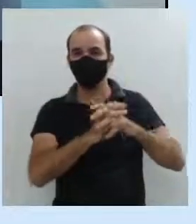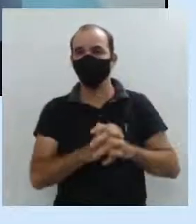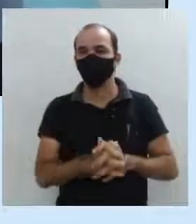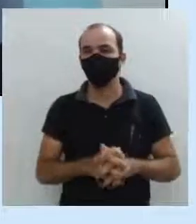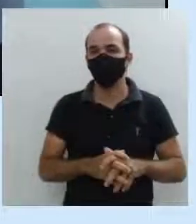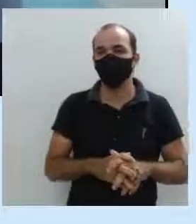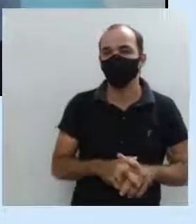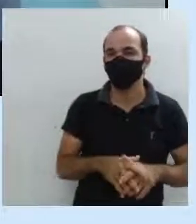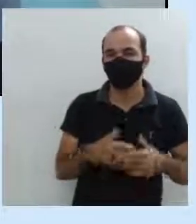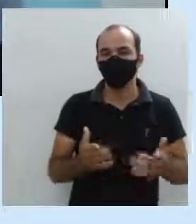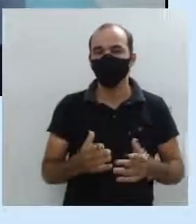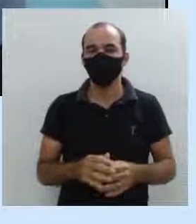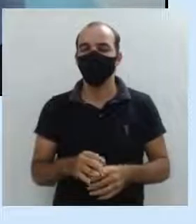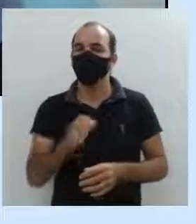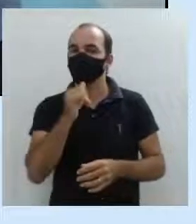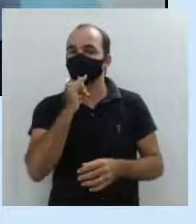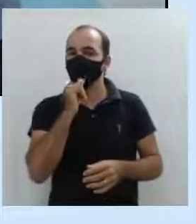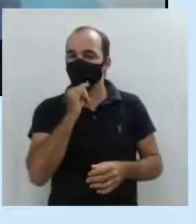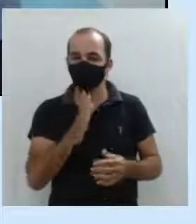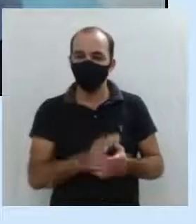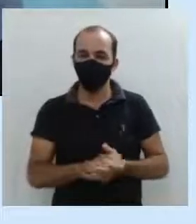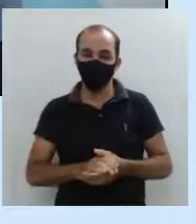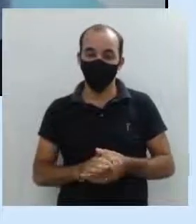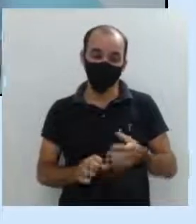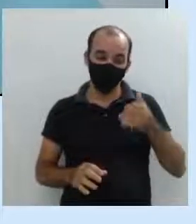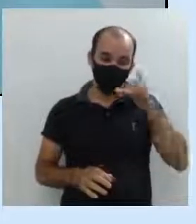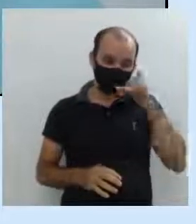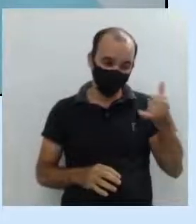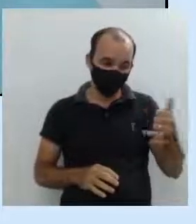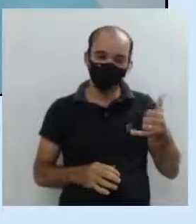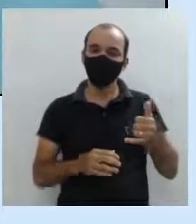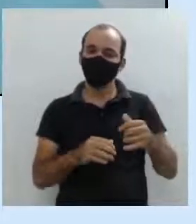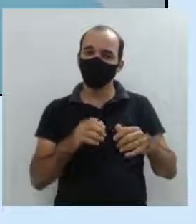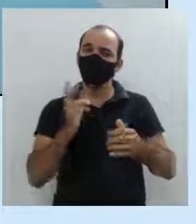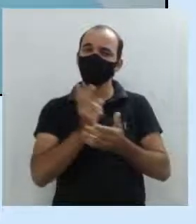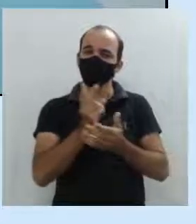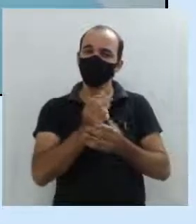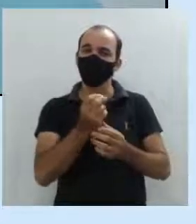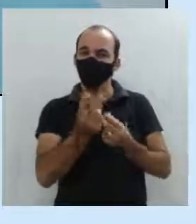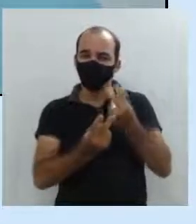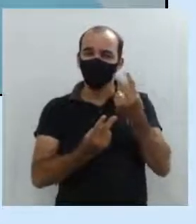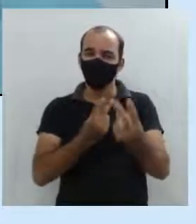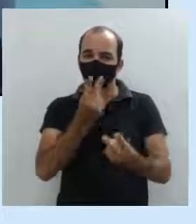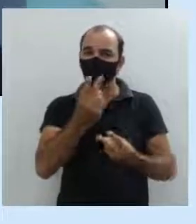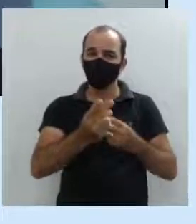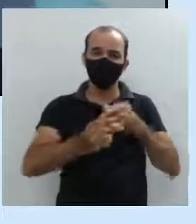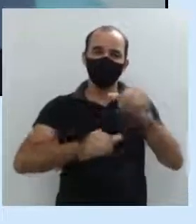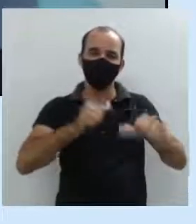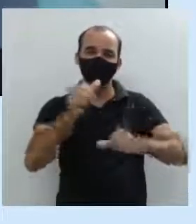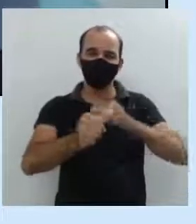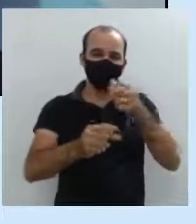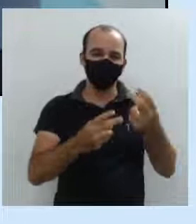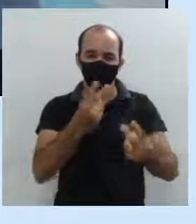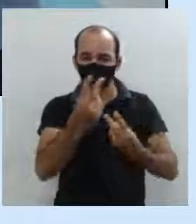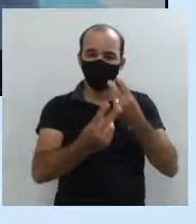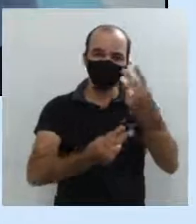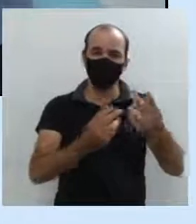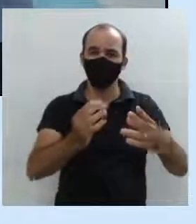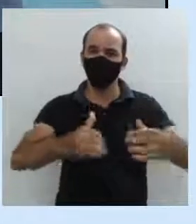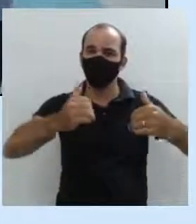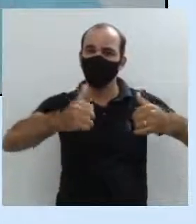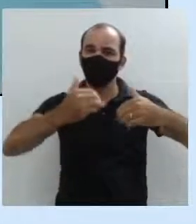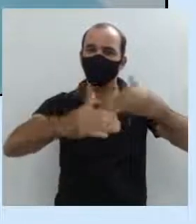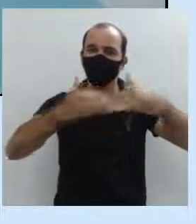para durarem no máximo 2, 3 anos, vem uma tecnologia diferente, um sistema operacional diferente, e você